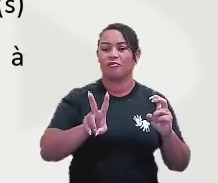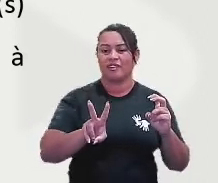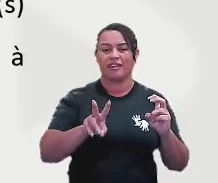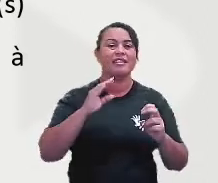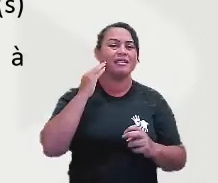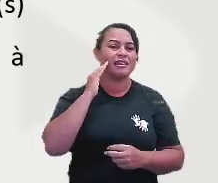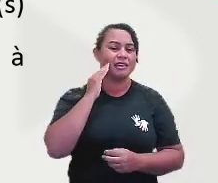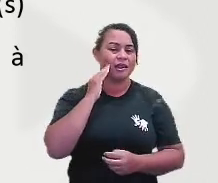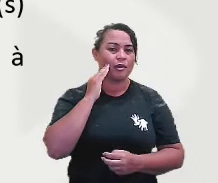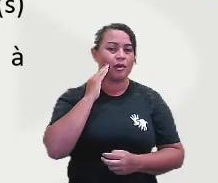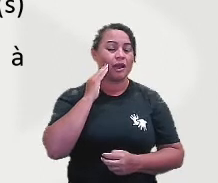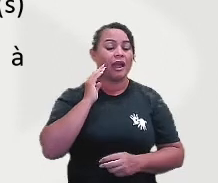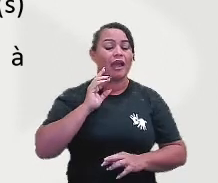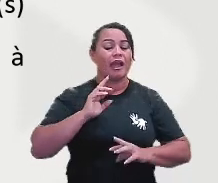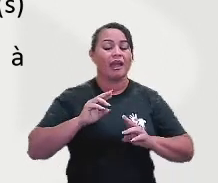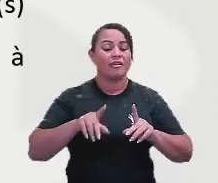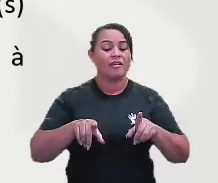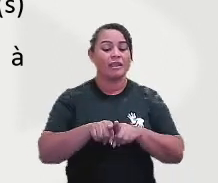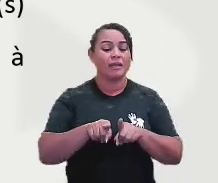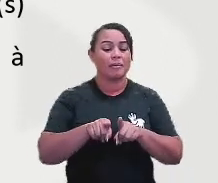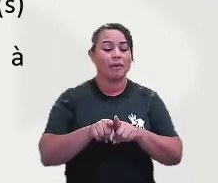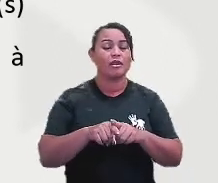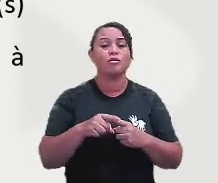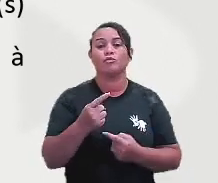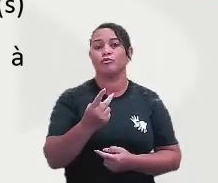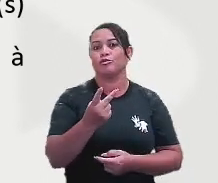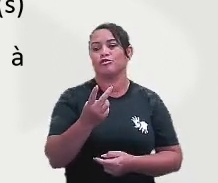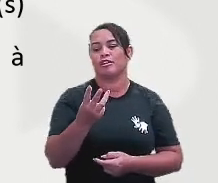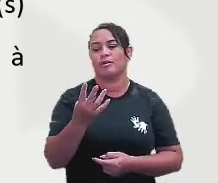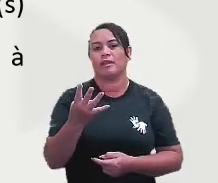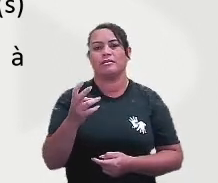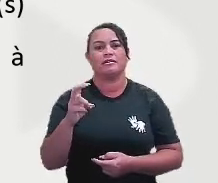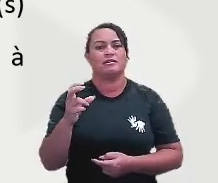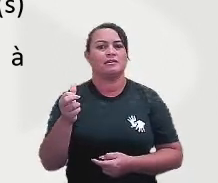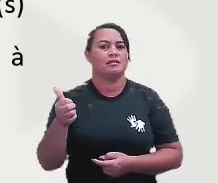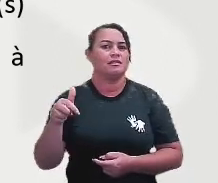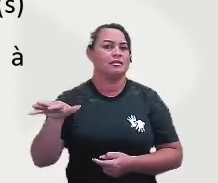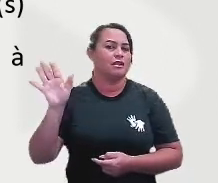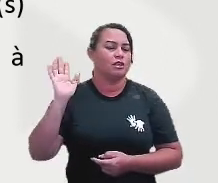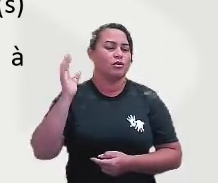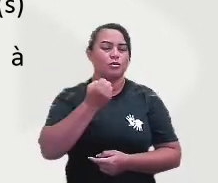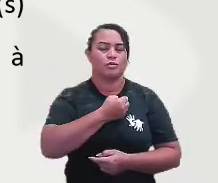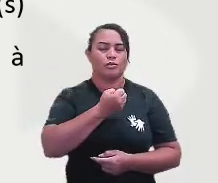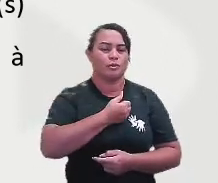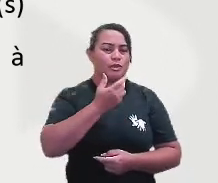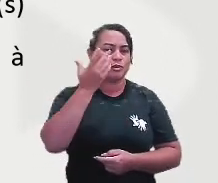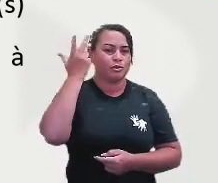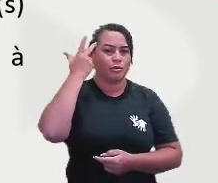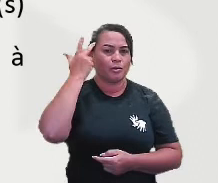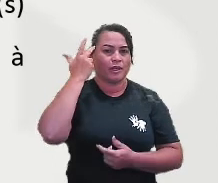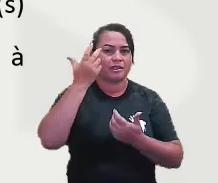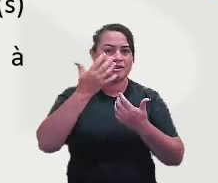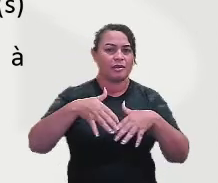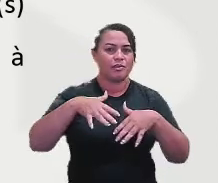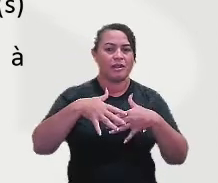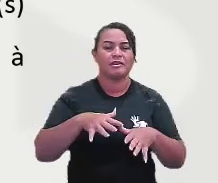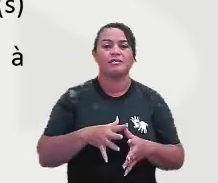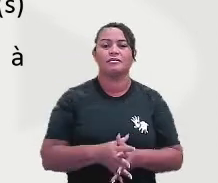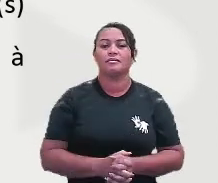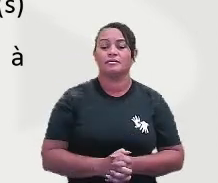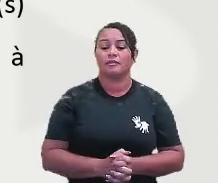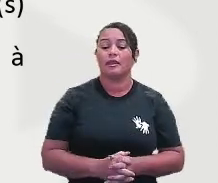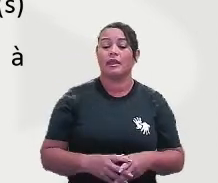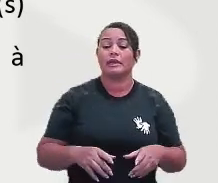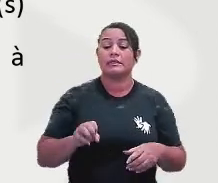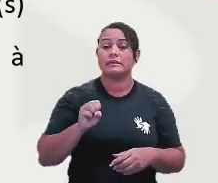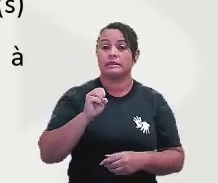os algarismos arábicos. 1, 2, 3, 4, 5, os algarismos que utilizamos no nosso dia a dia. Se a